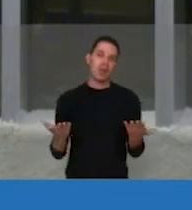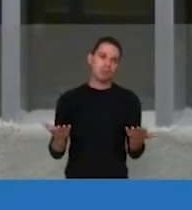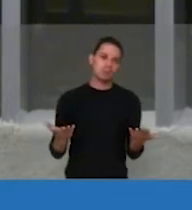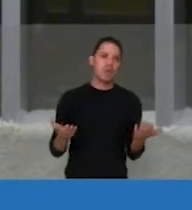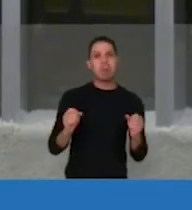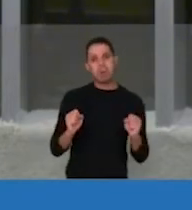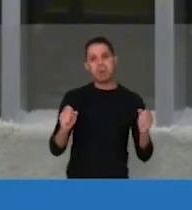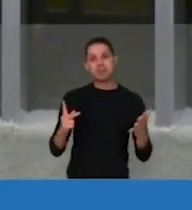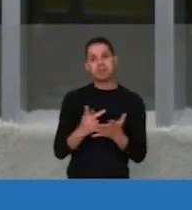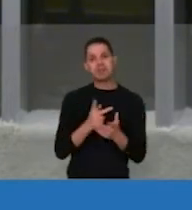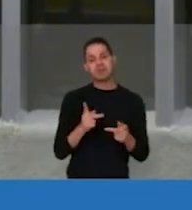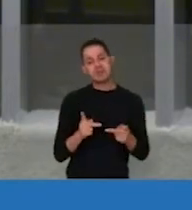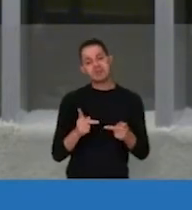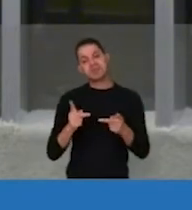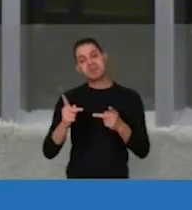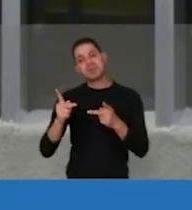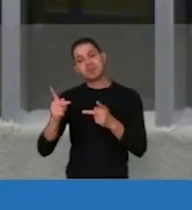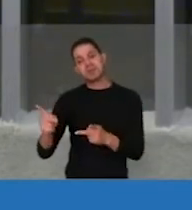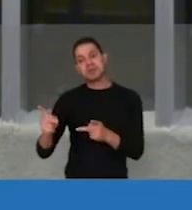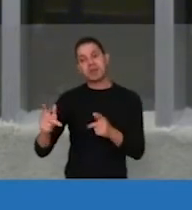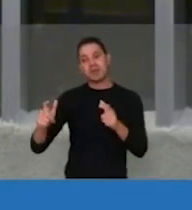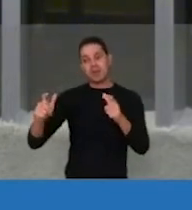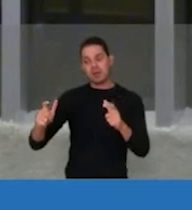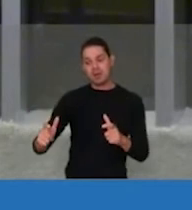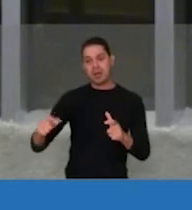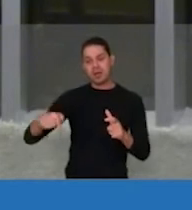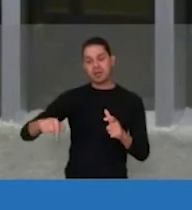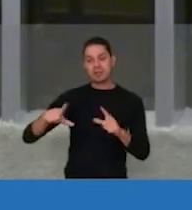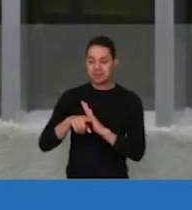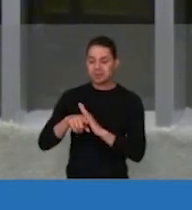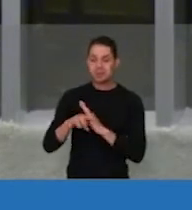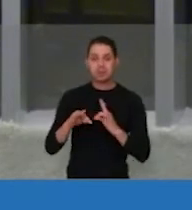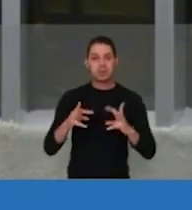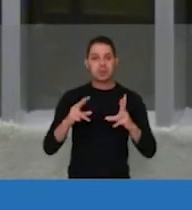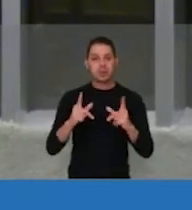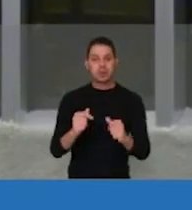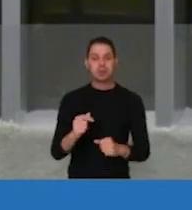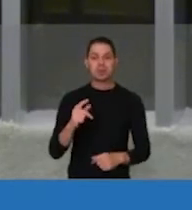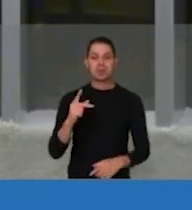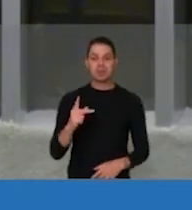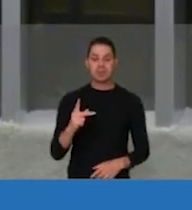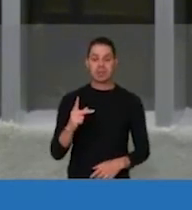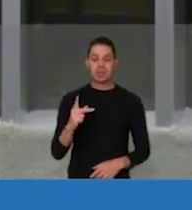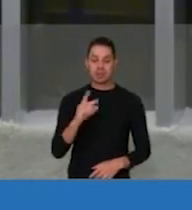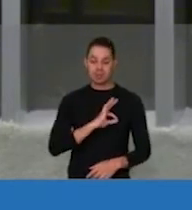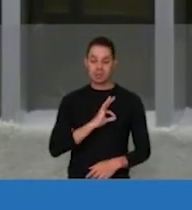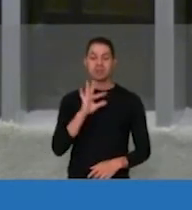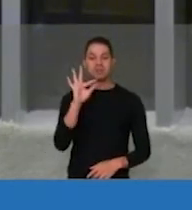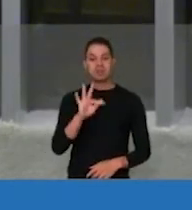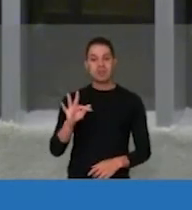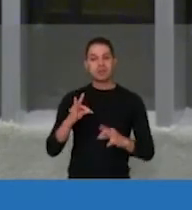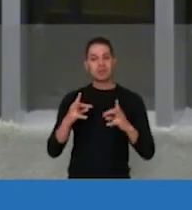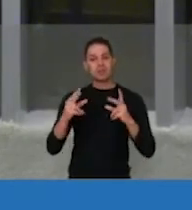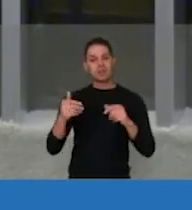que visite um grande casarão que tem aqui em Brasília chamado Papuda. O que dizem todos aqueles que participaram de